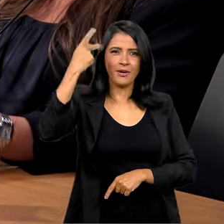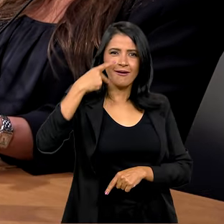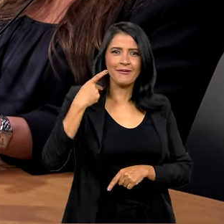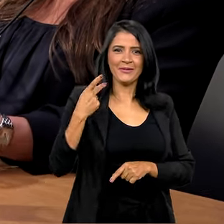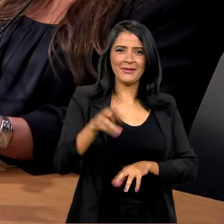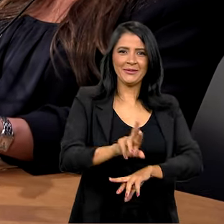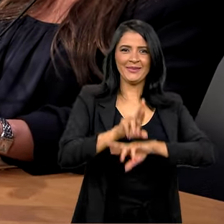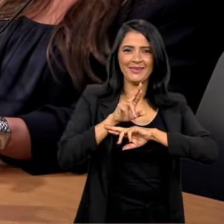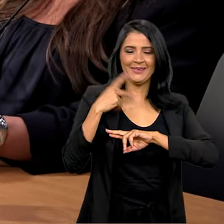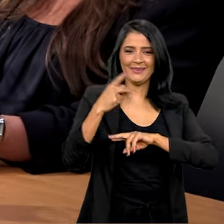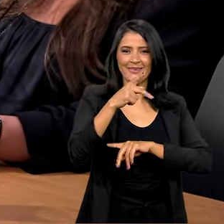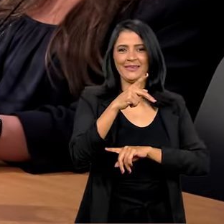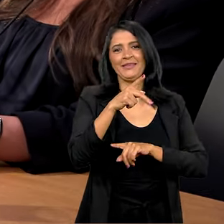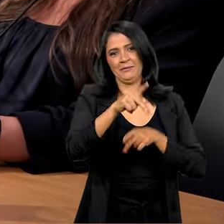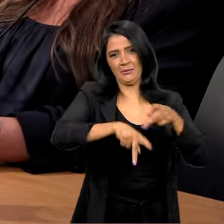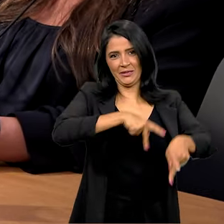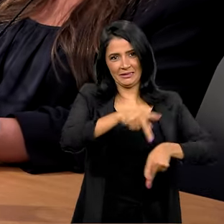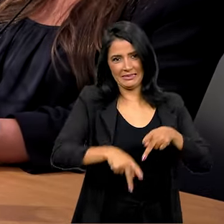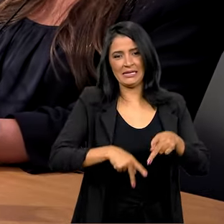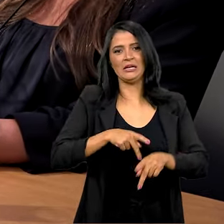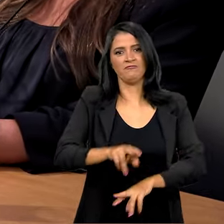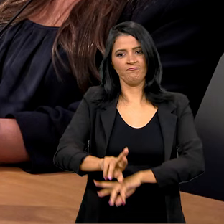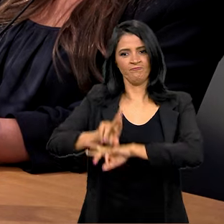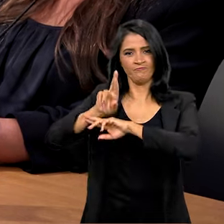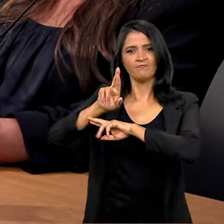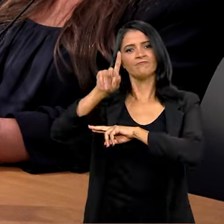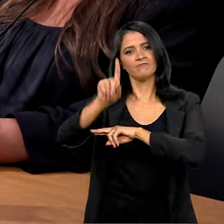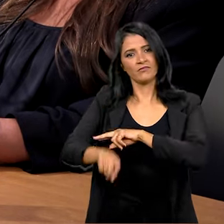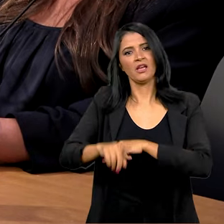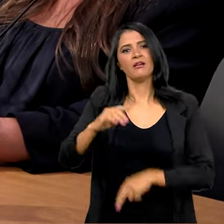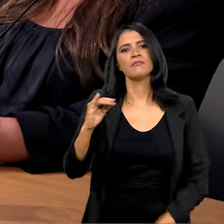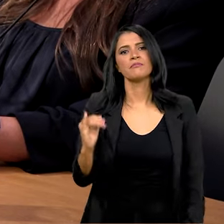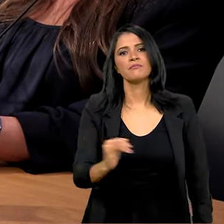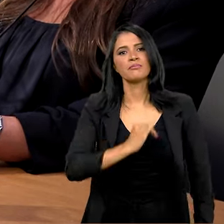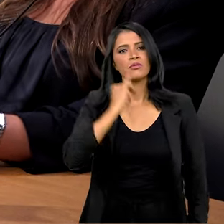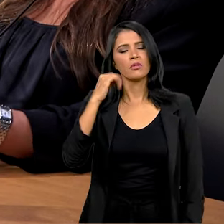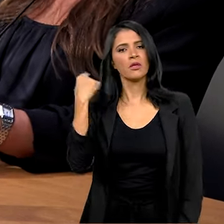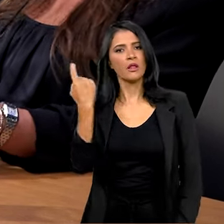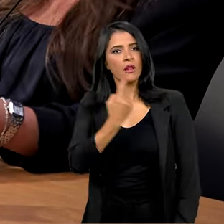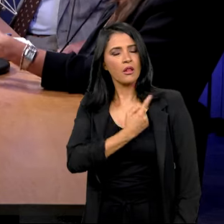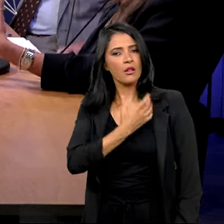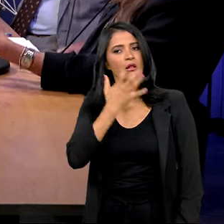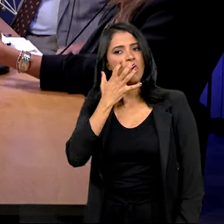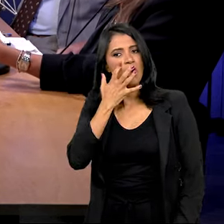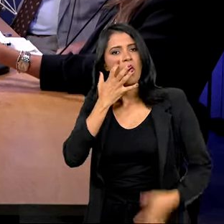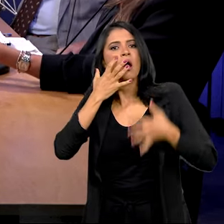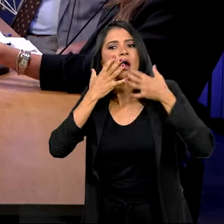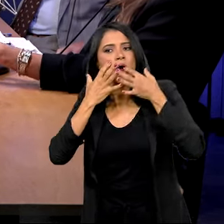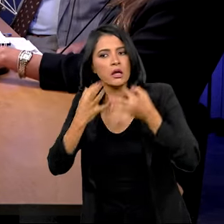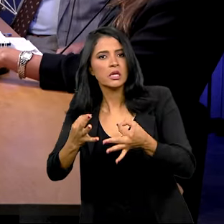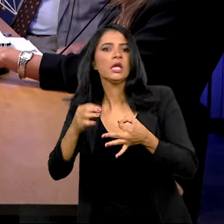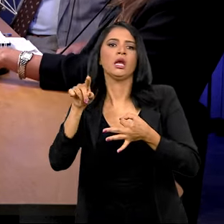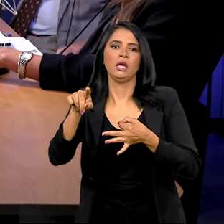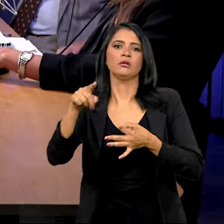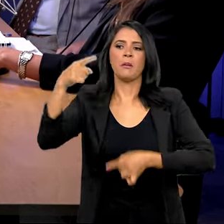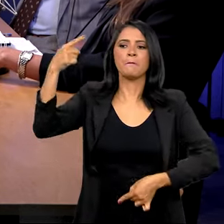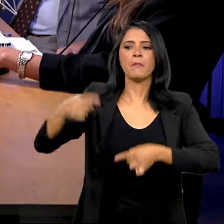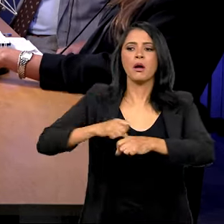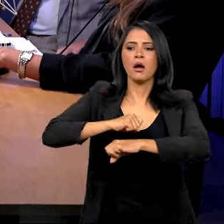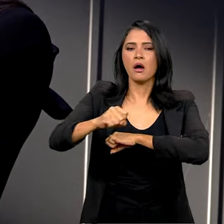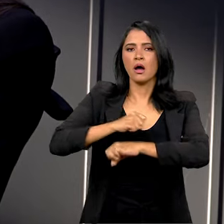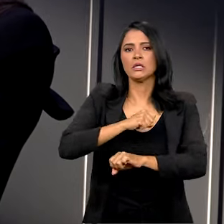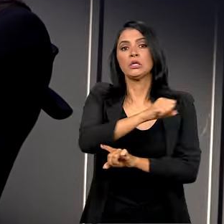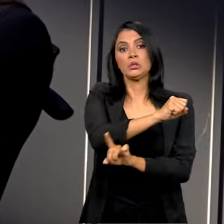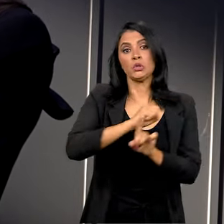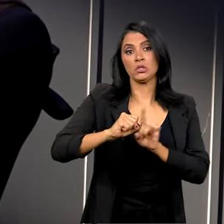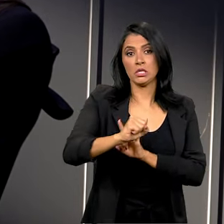sendo representante da população eu acho que é fundamental que nós estejamos a par das discussões eh